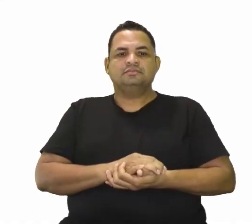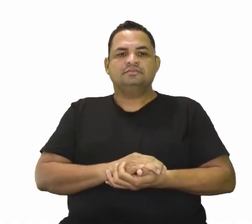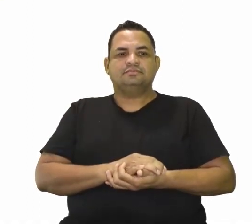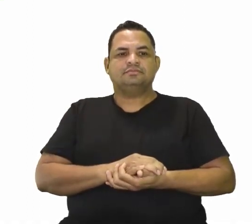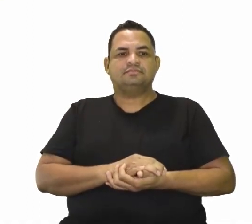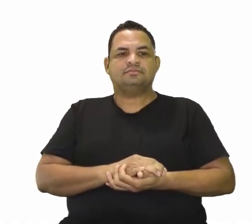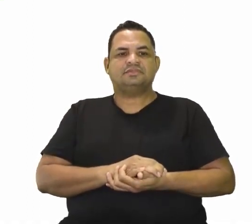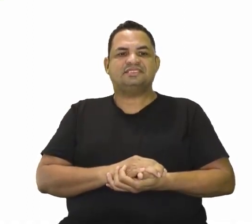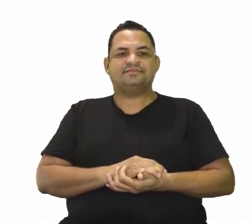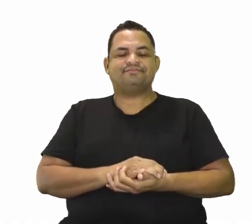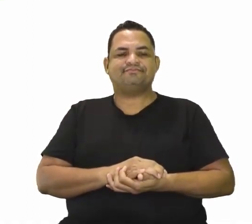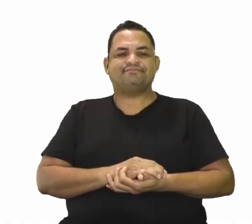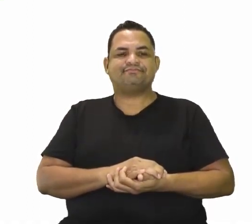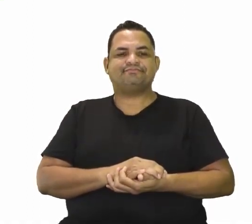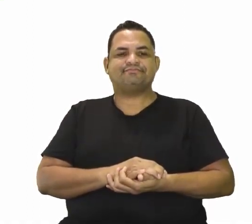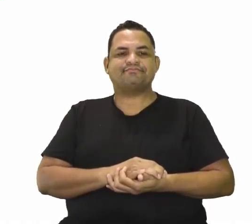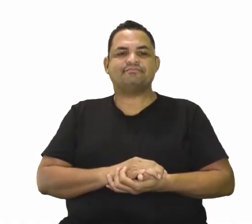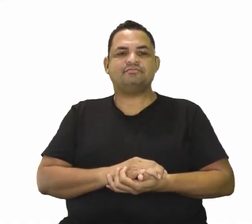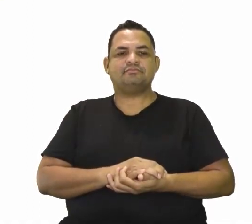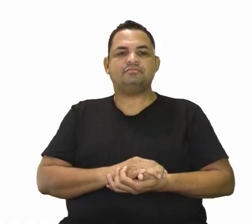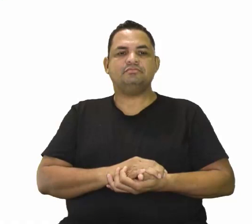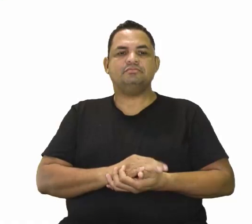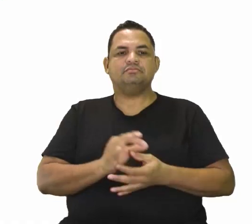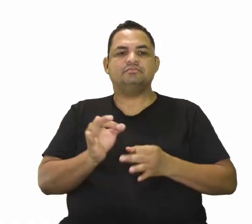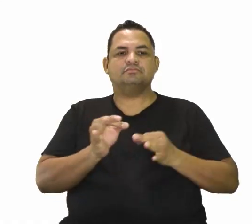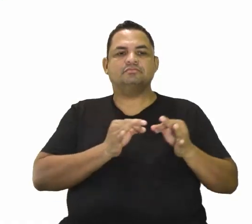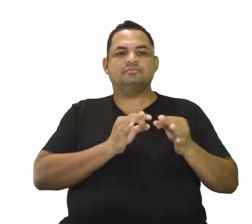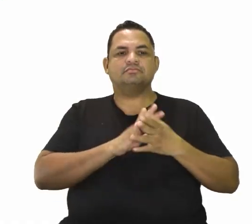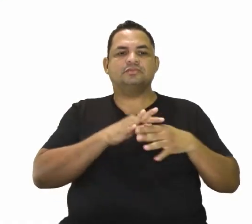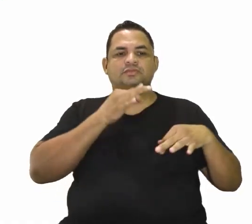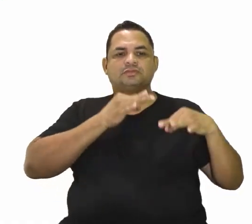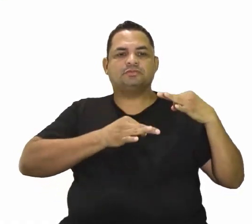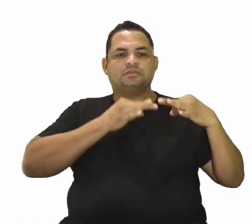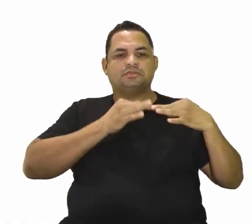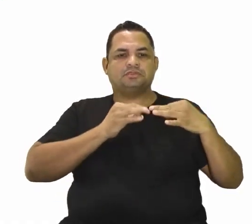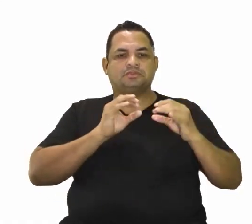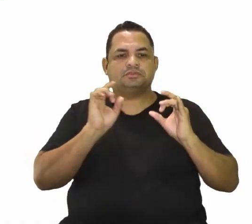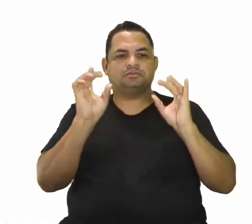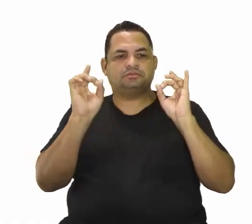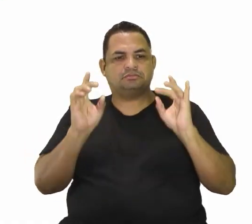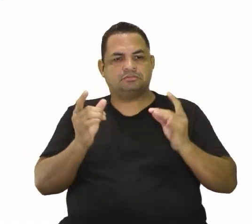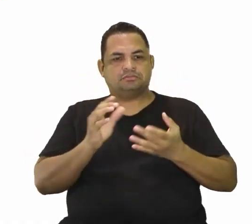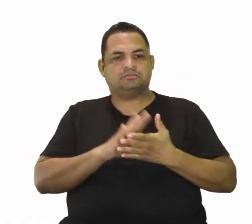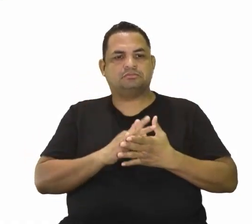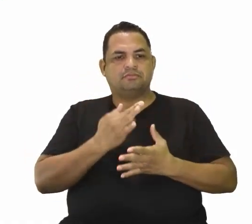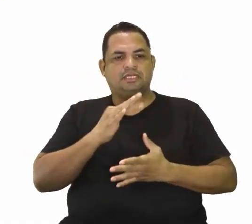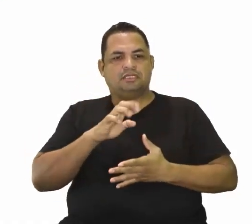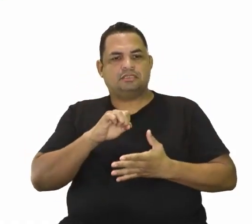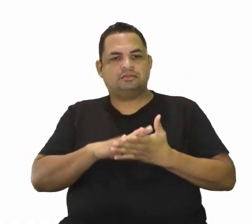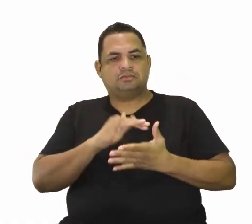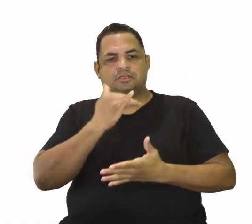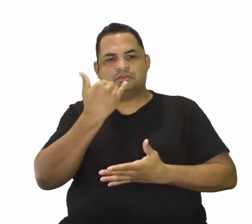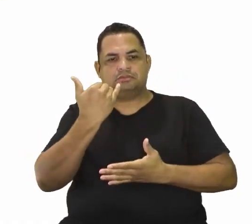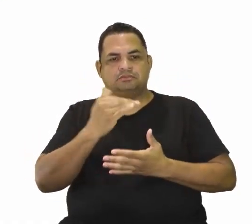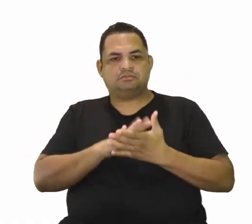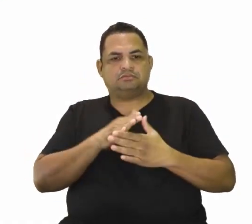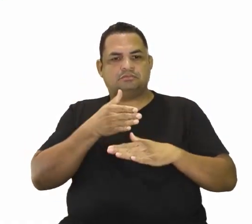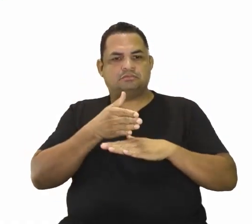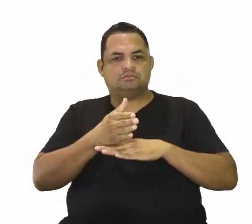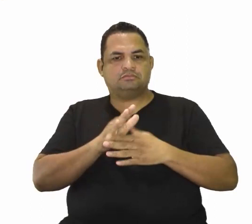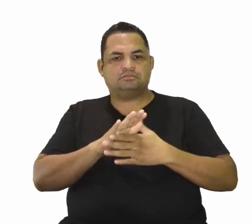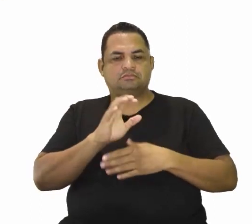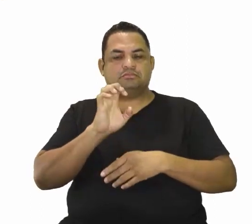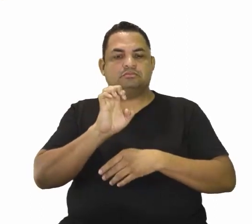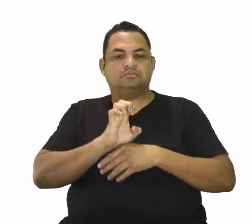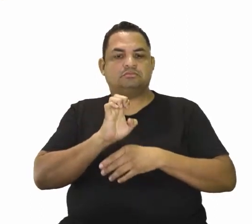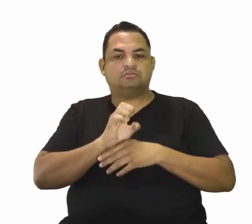Então, vejam só. Ele criou os tribunais especiais, a pena de morte, a intervenção do